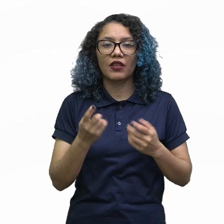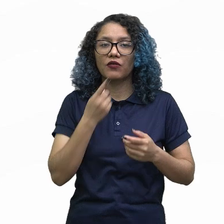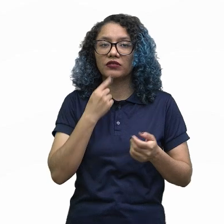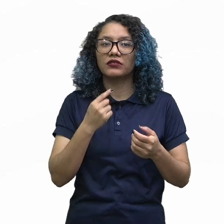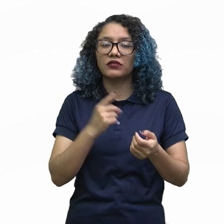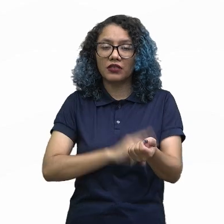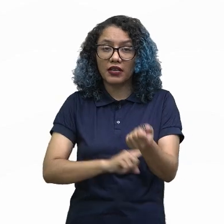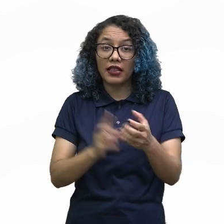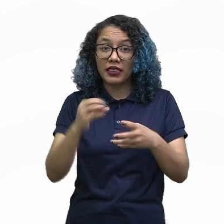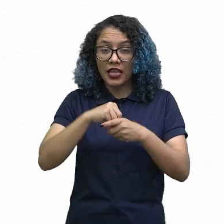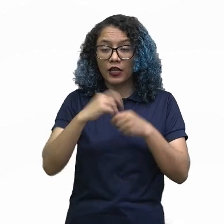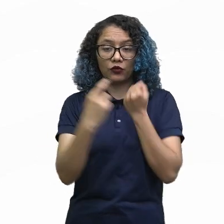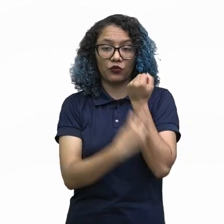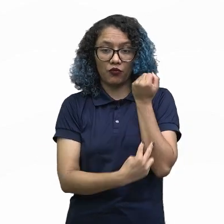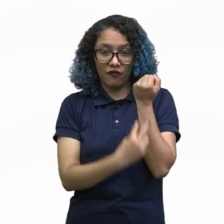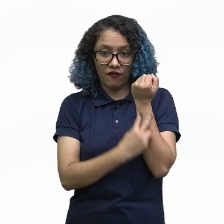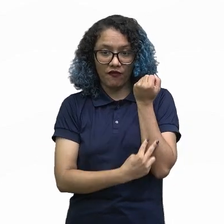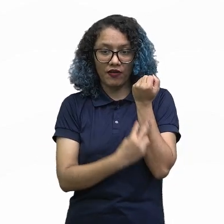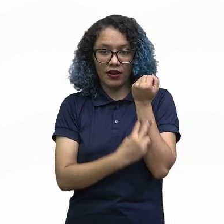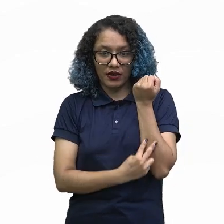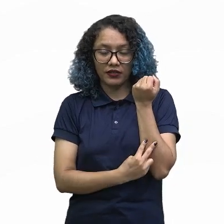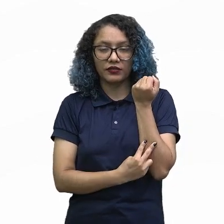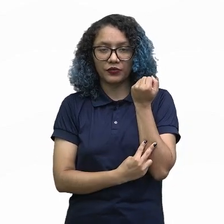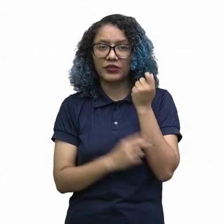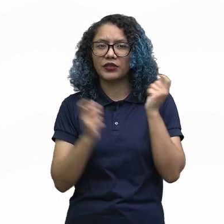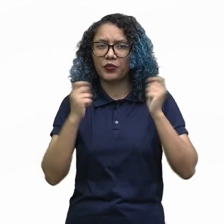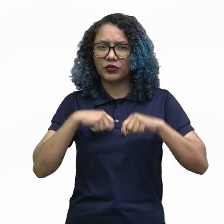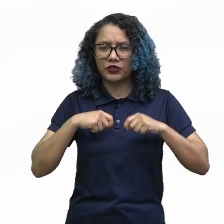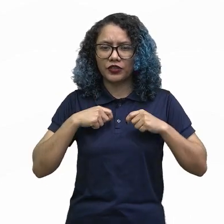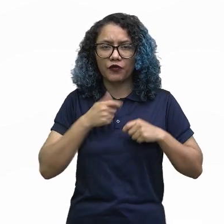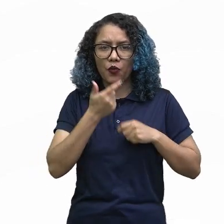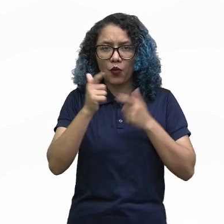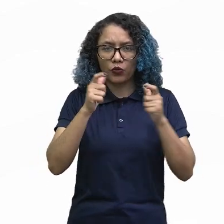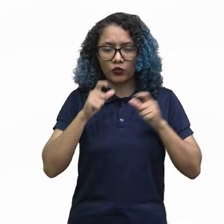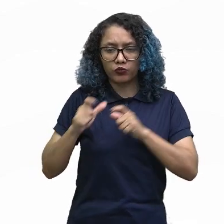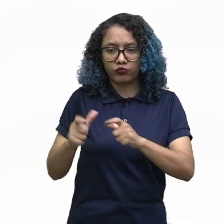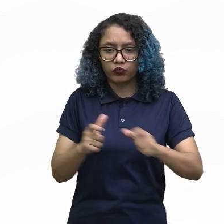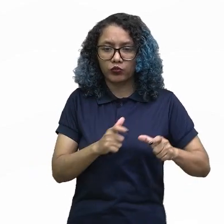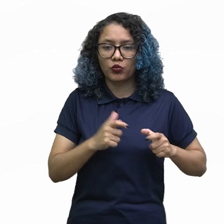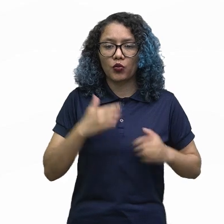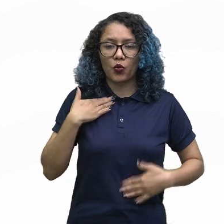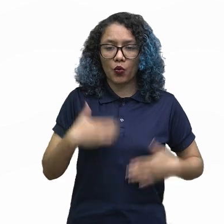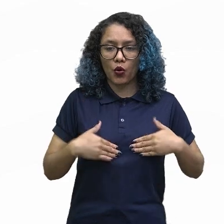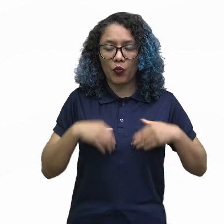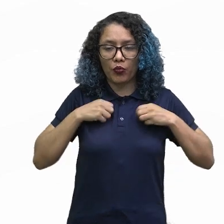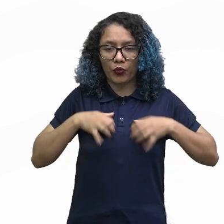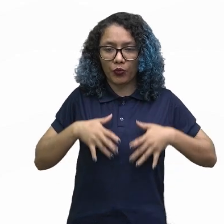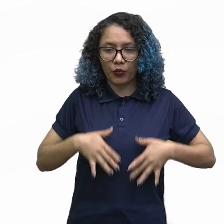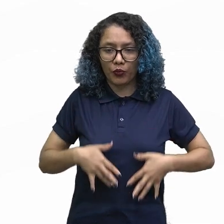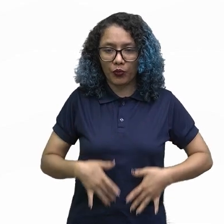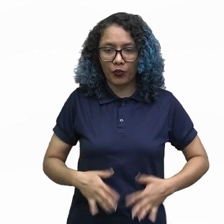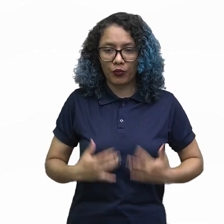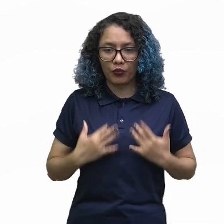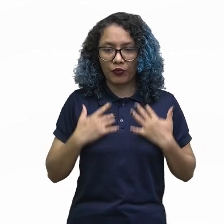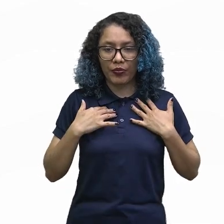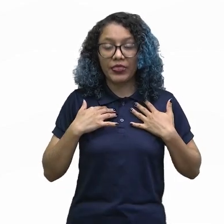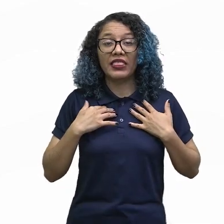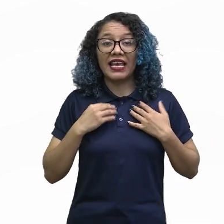circular e chegar em outras regiões ali do nosso corpo, ele vai circular dentro desses vasos, né? Que são